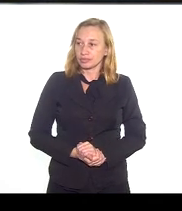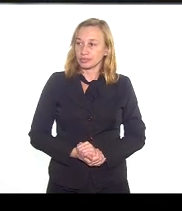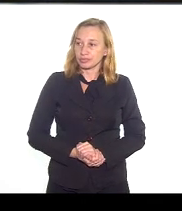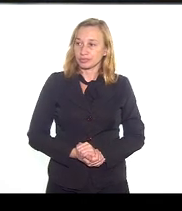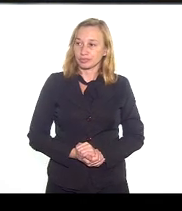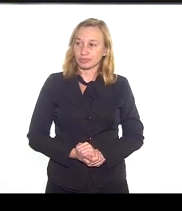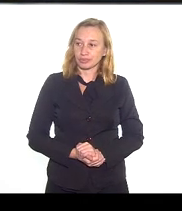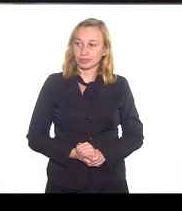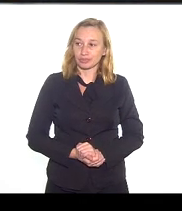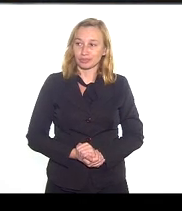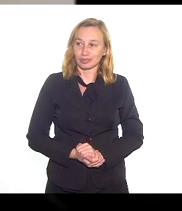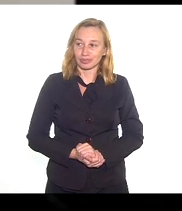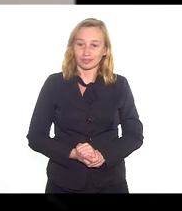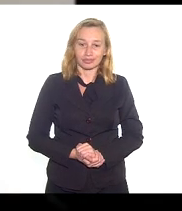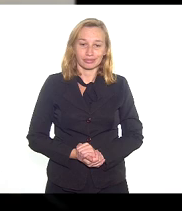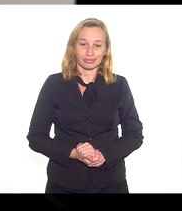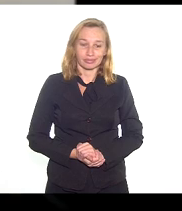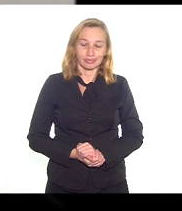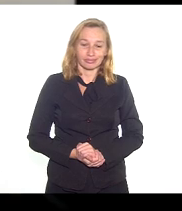Na Comissão de